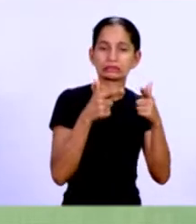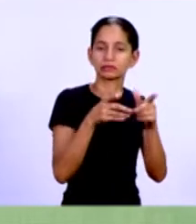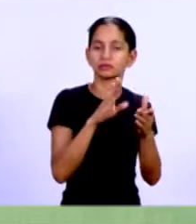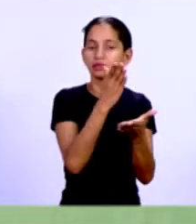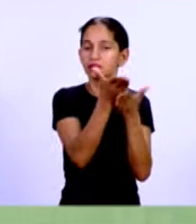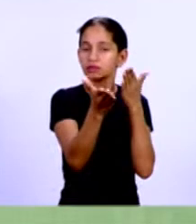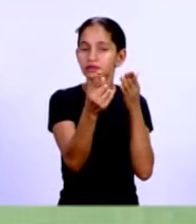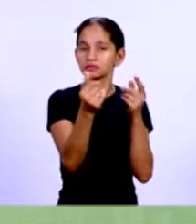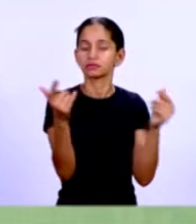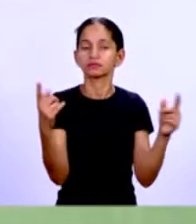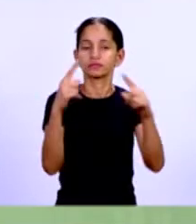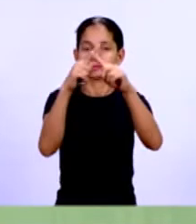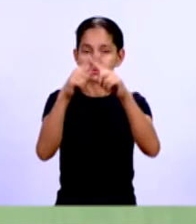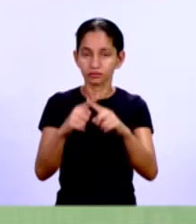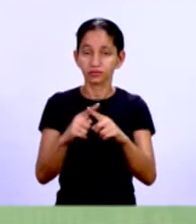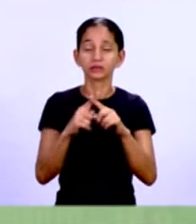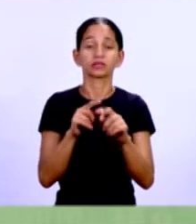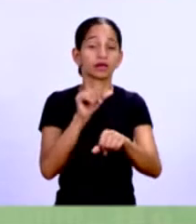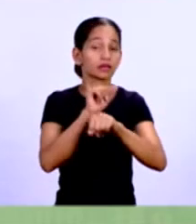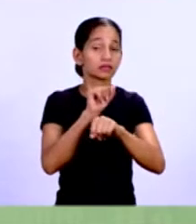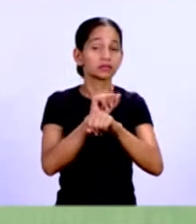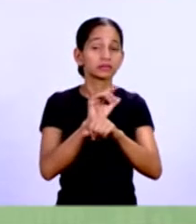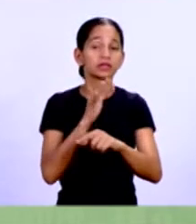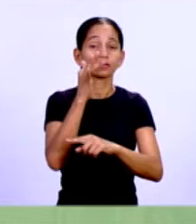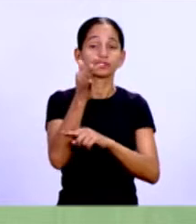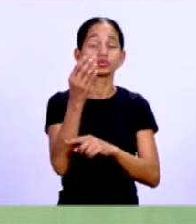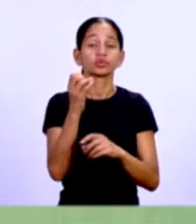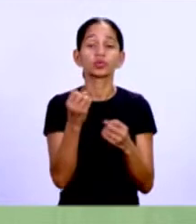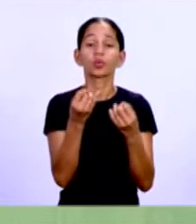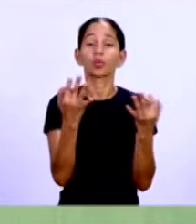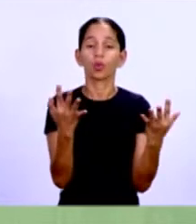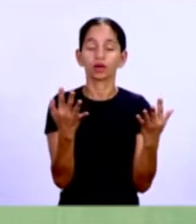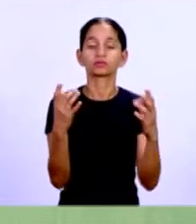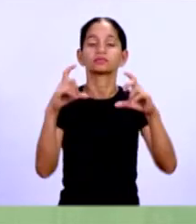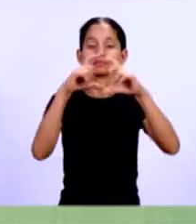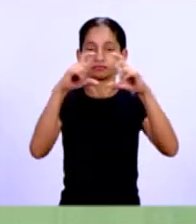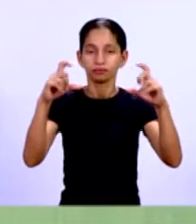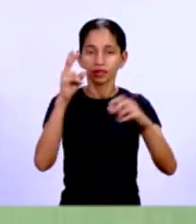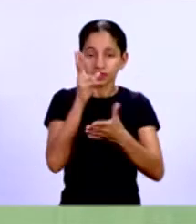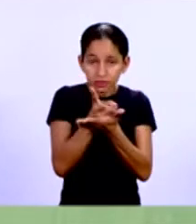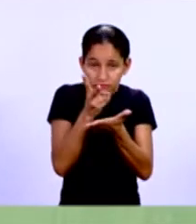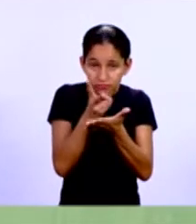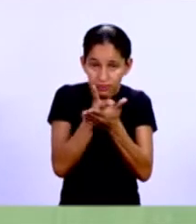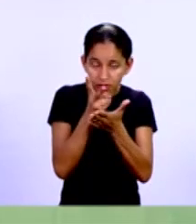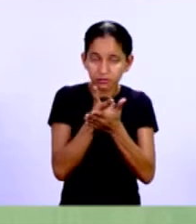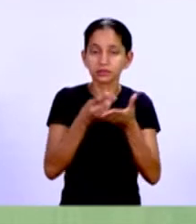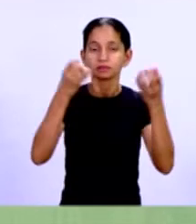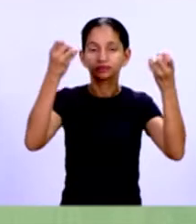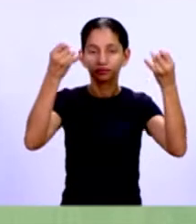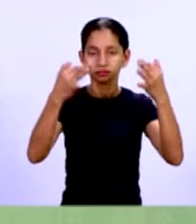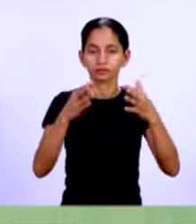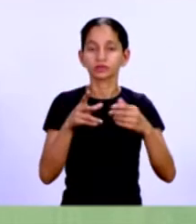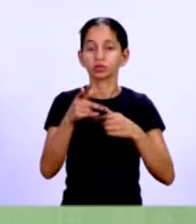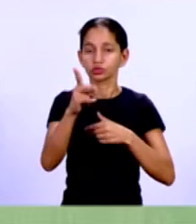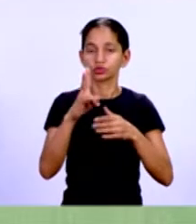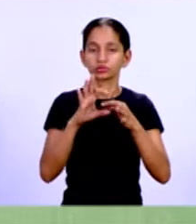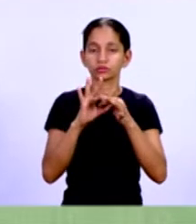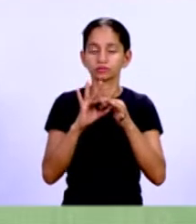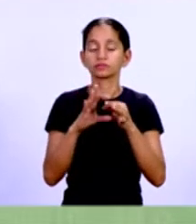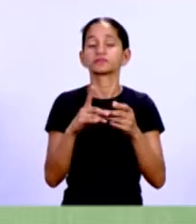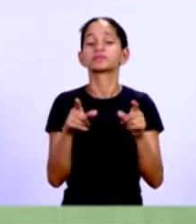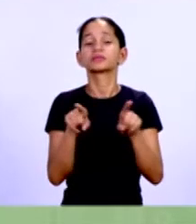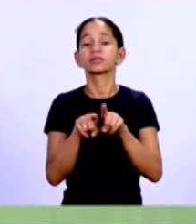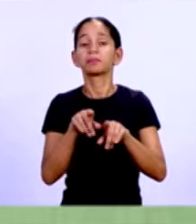retorno esperado. Ainda falando sobre a matriz de cálculo, Ela deve ainda evidenciar as